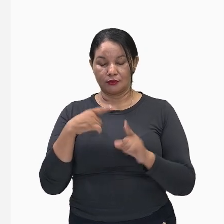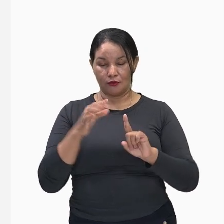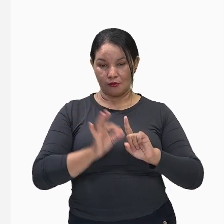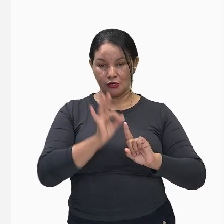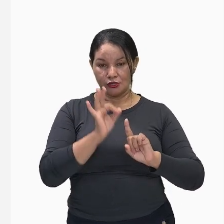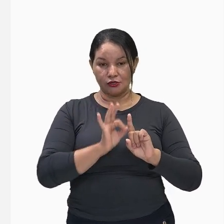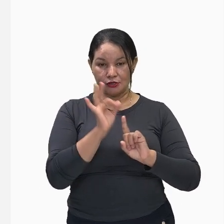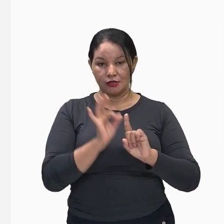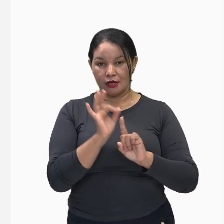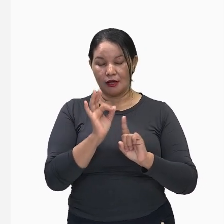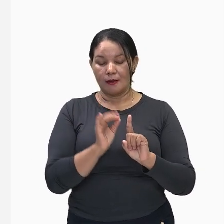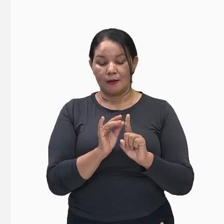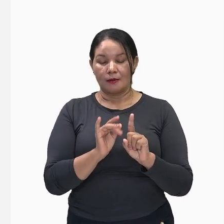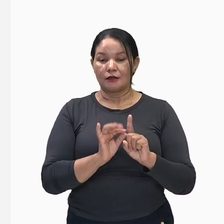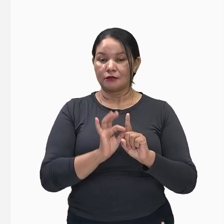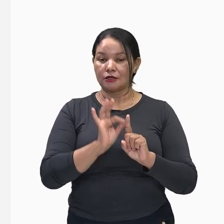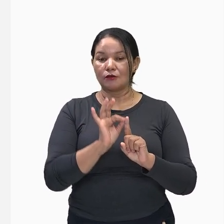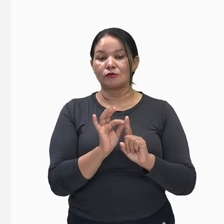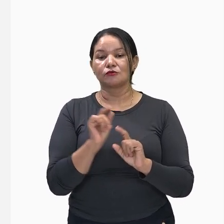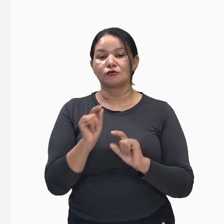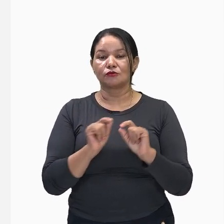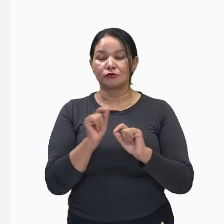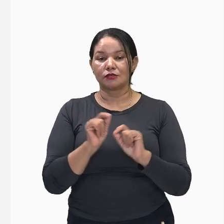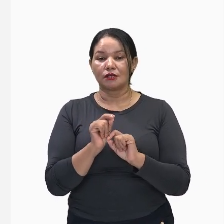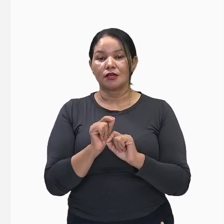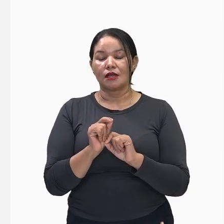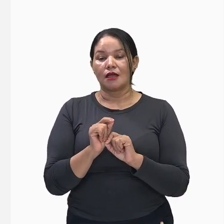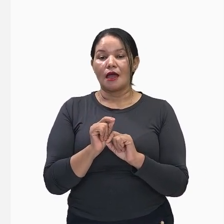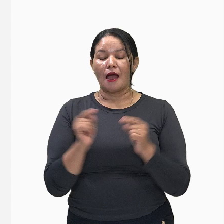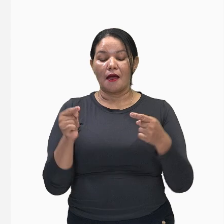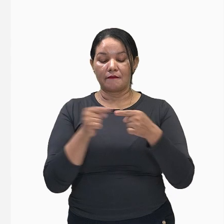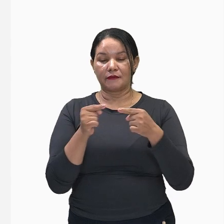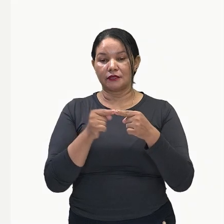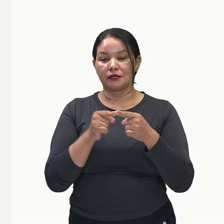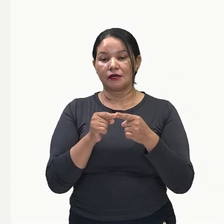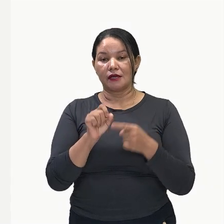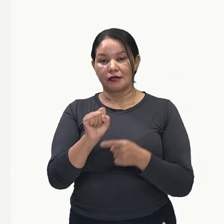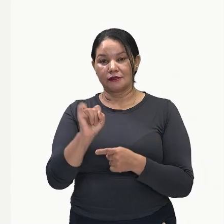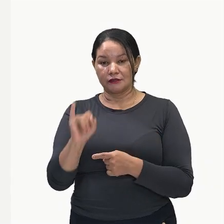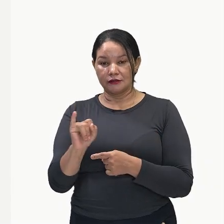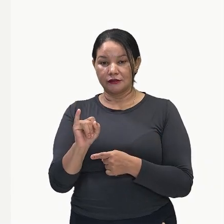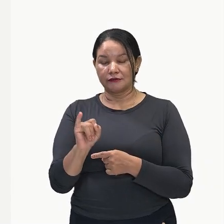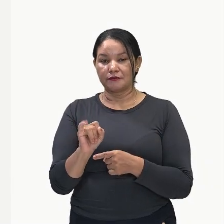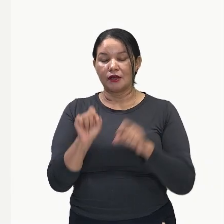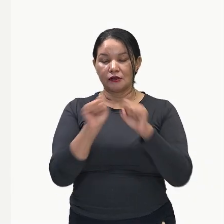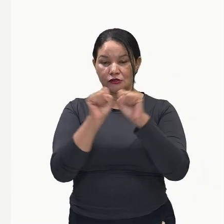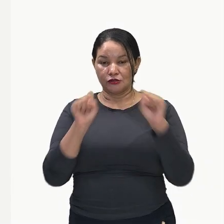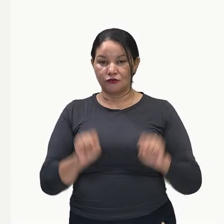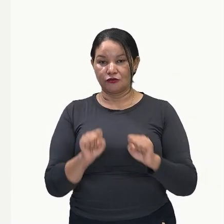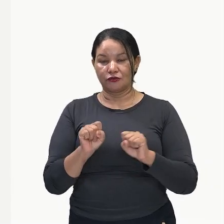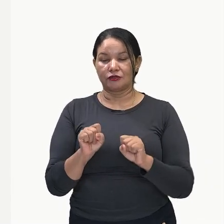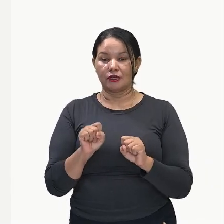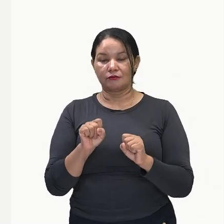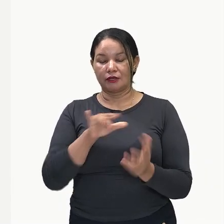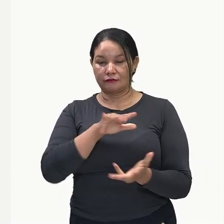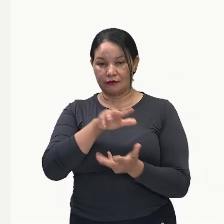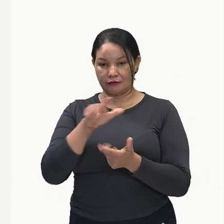termométrica adotada pelo Sistema Internacional,